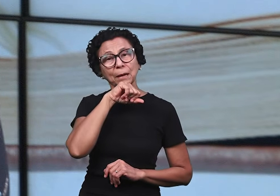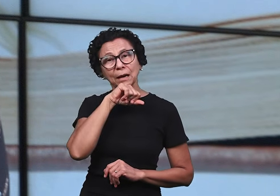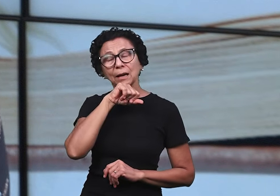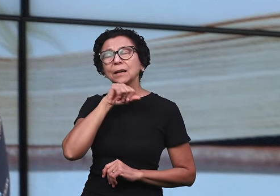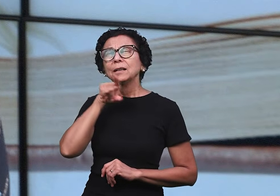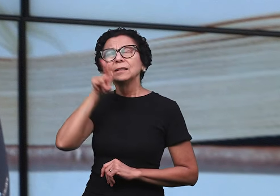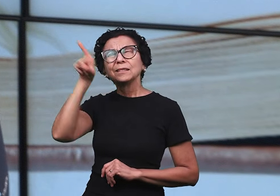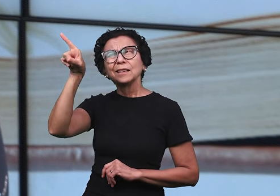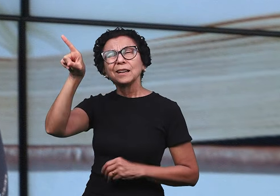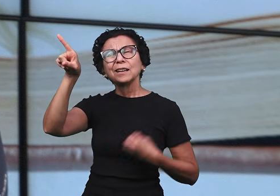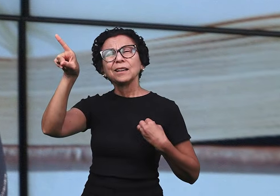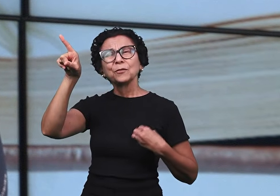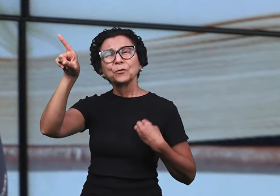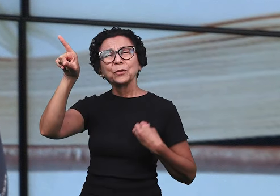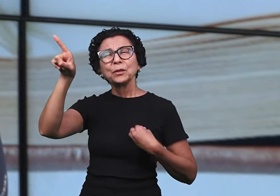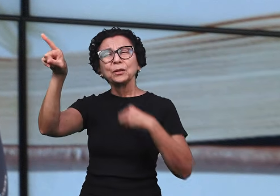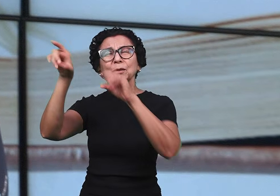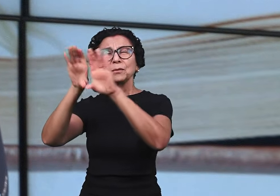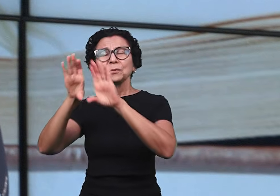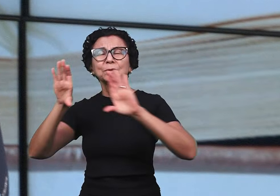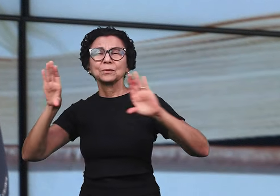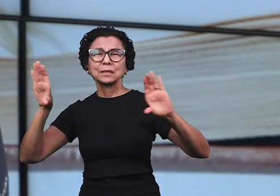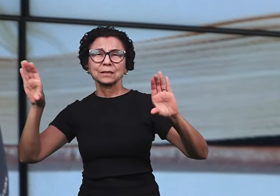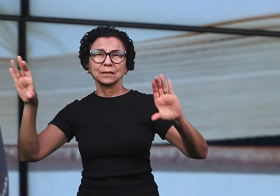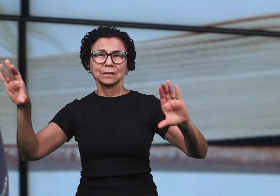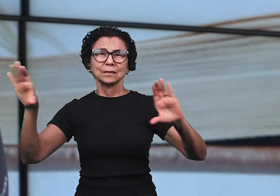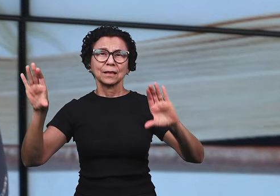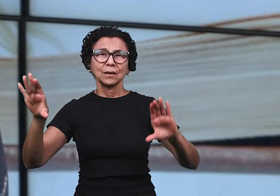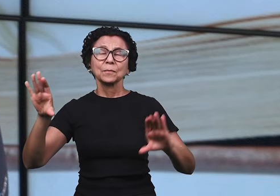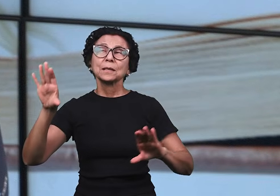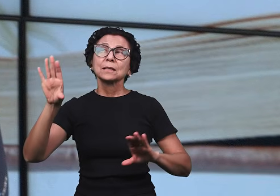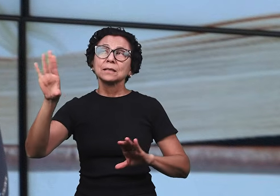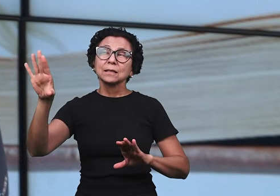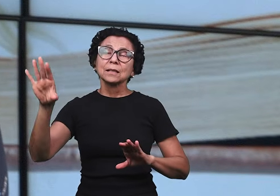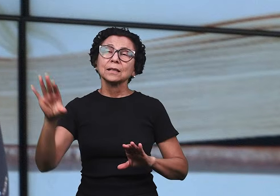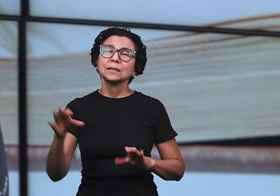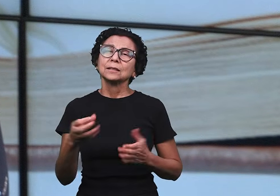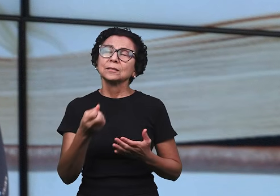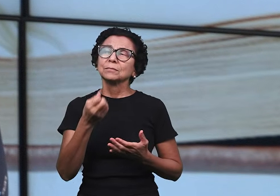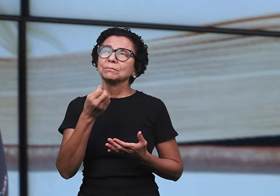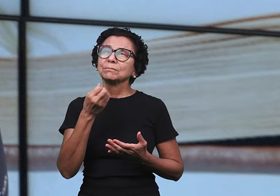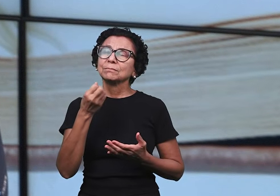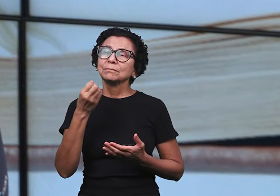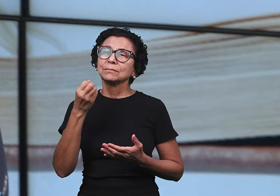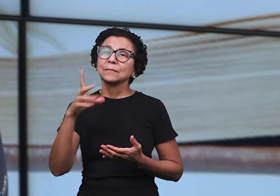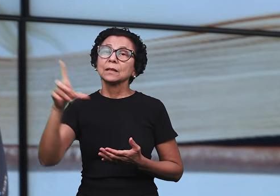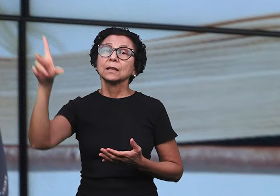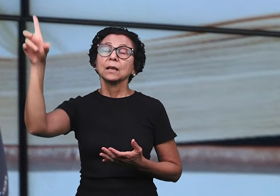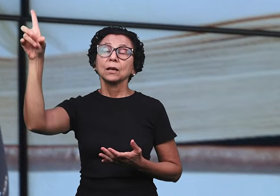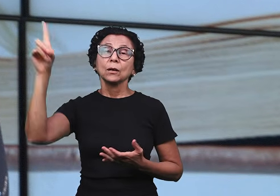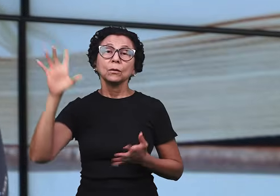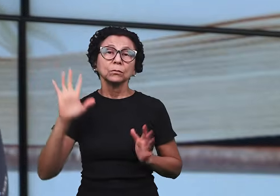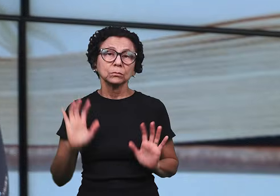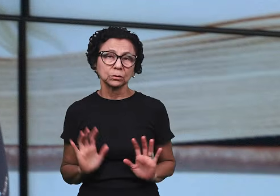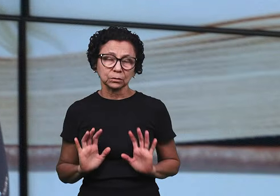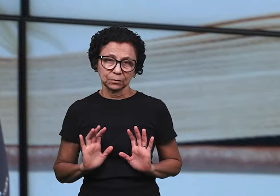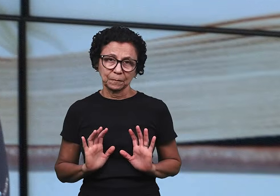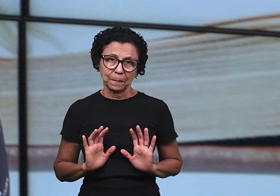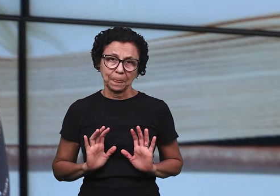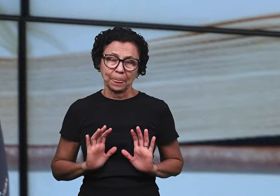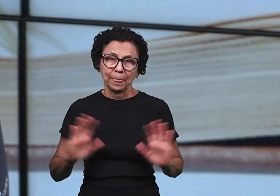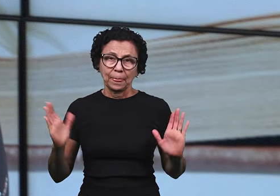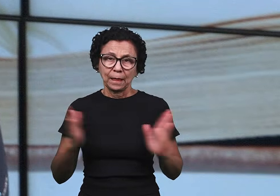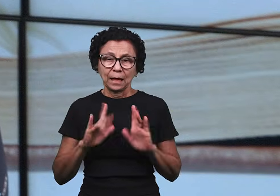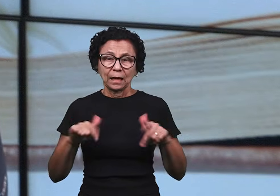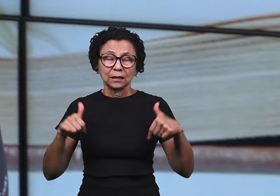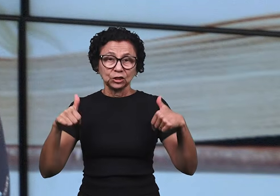céu, mas que a vontade dEle, ela quer ser estabelecida na minha vida hoje. O reino de